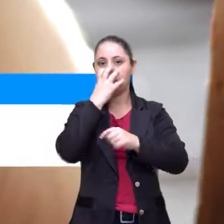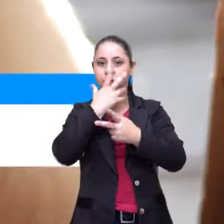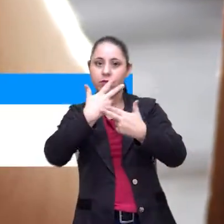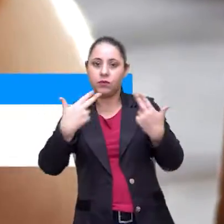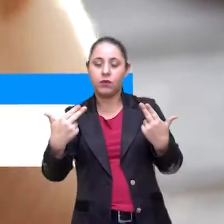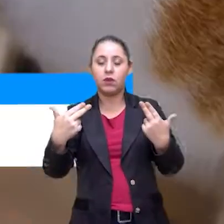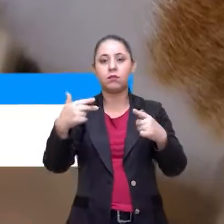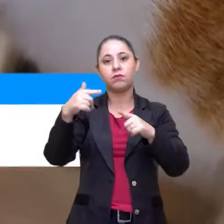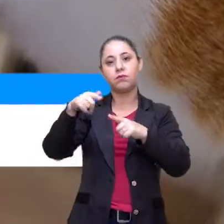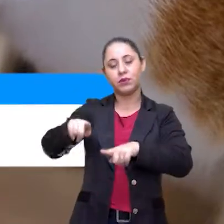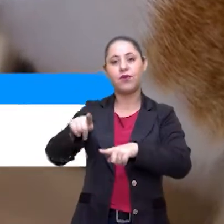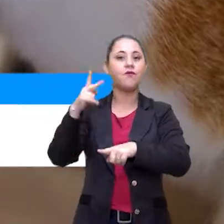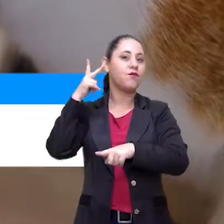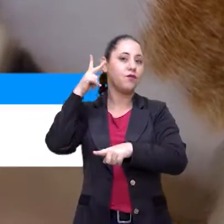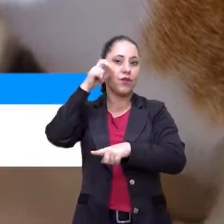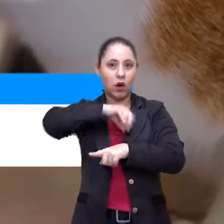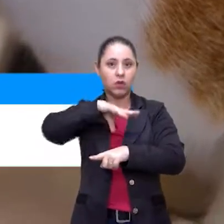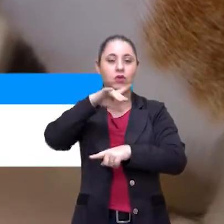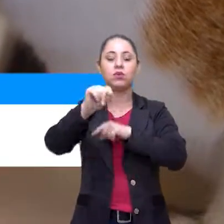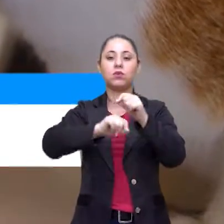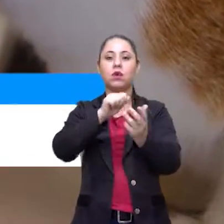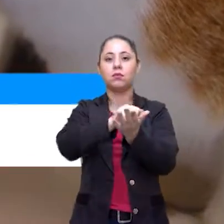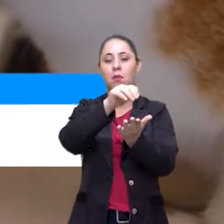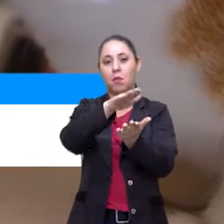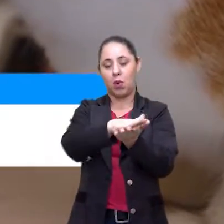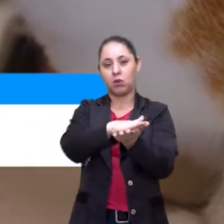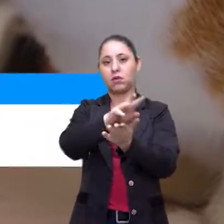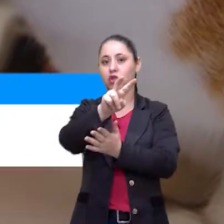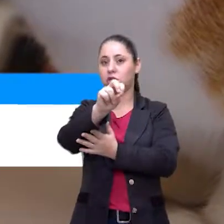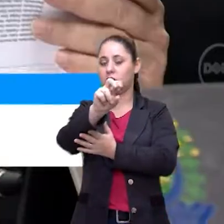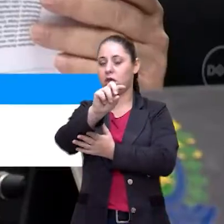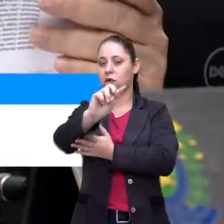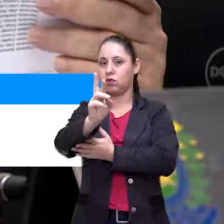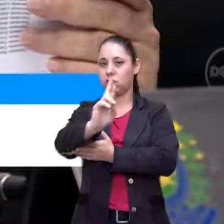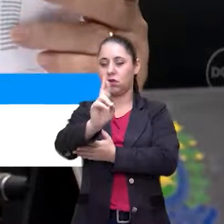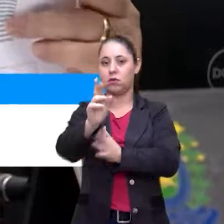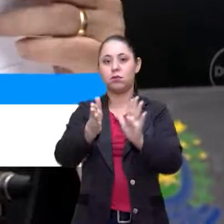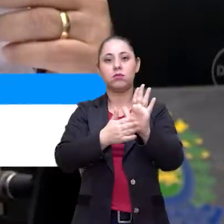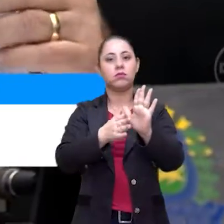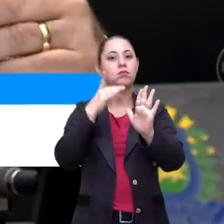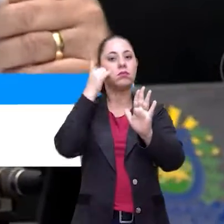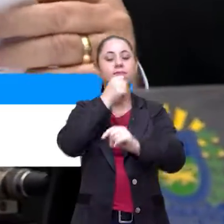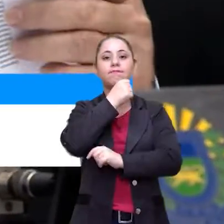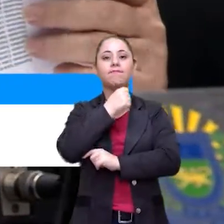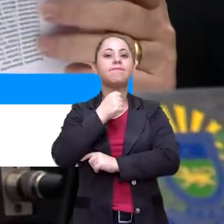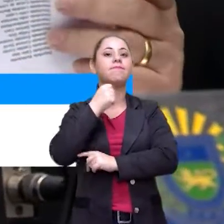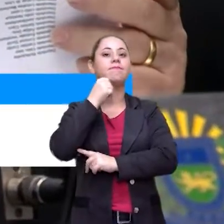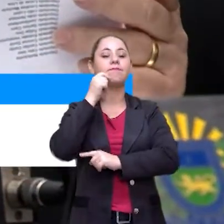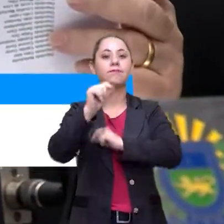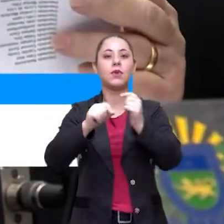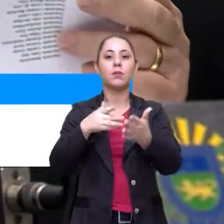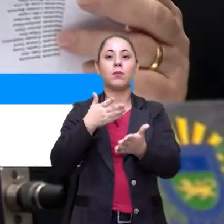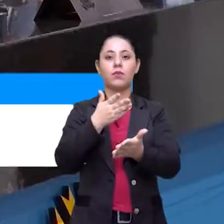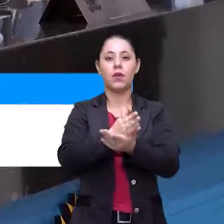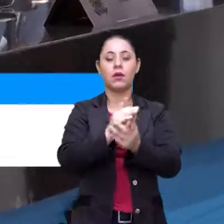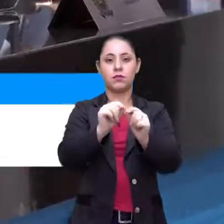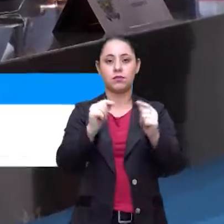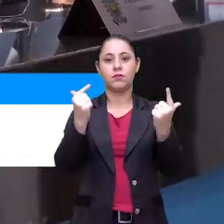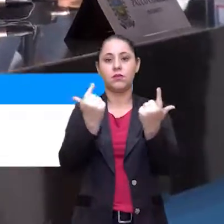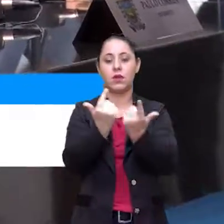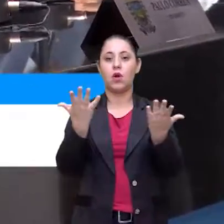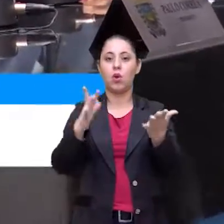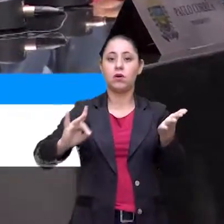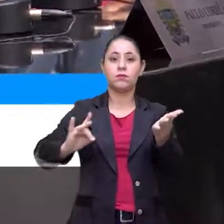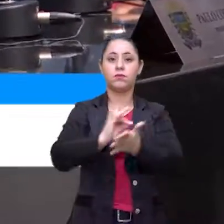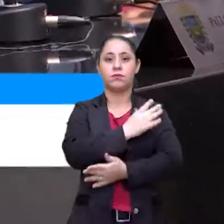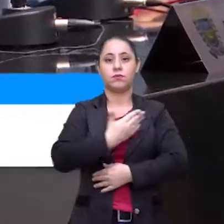suas dependências. Casos omissos serão multados em R$ 500. Isso é o que prevê projeto de lei de autoria do deputado Antônio Vaz, aprovado